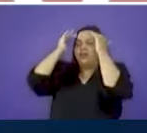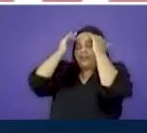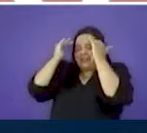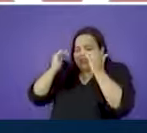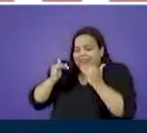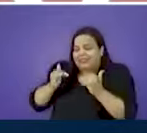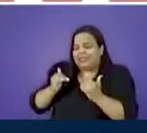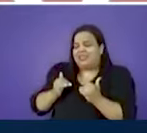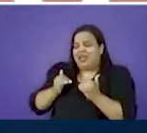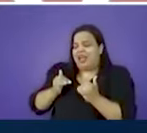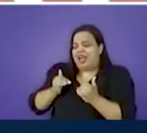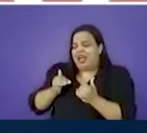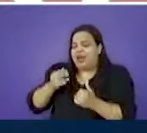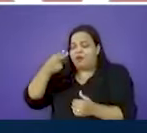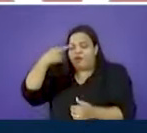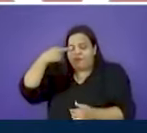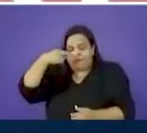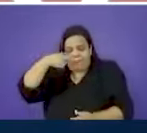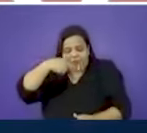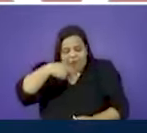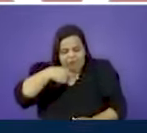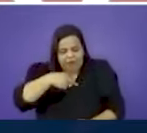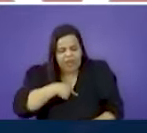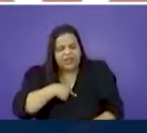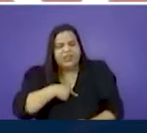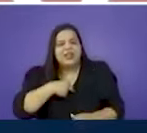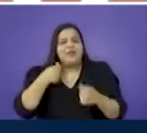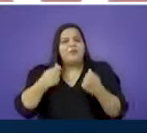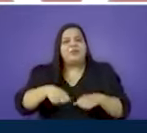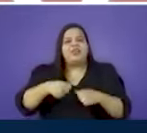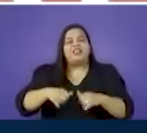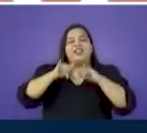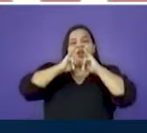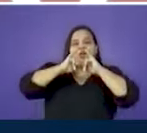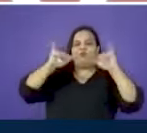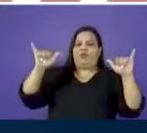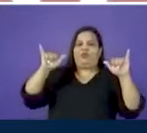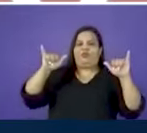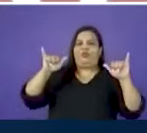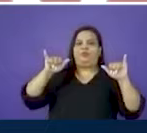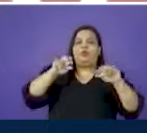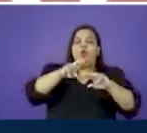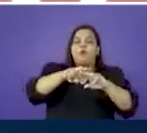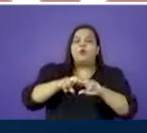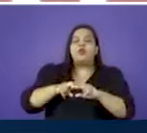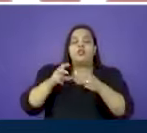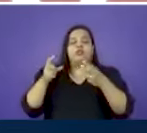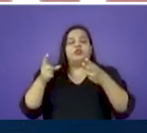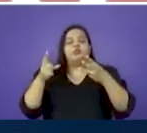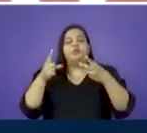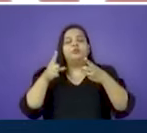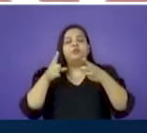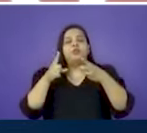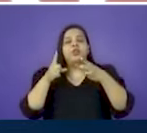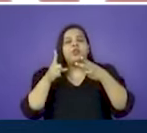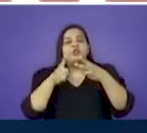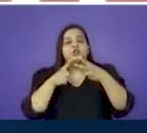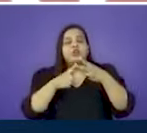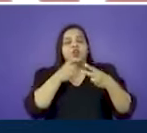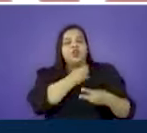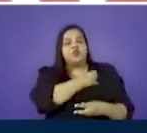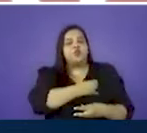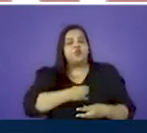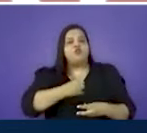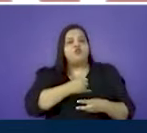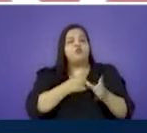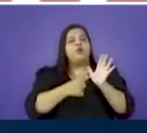ser diagnosticado, é preciso ser confessado. Por isso que esse é o segundo movimento que João apresenta nesta